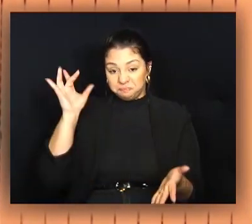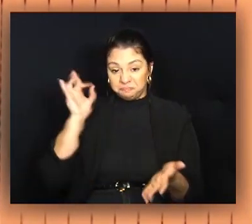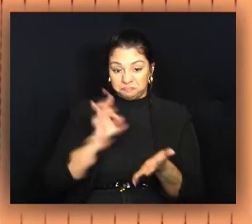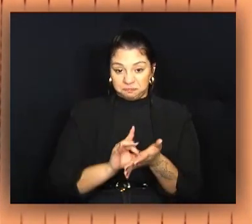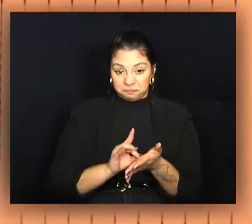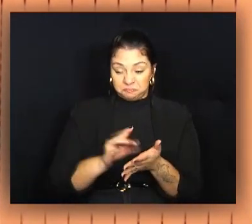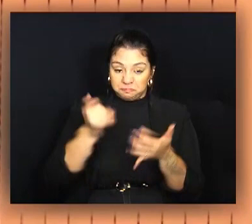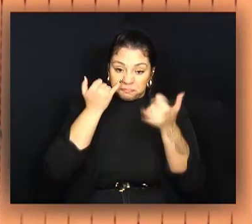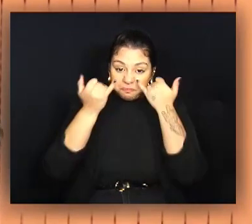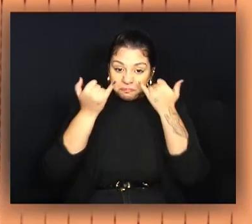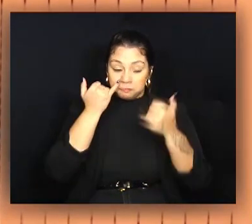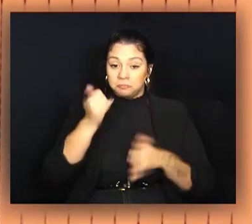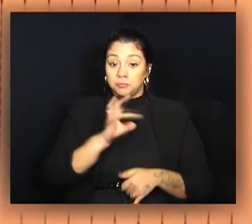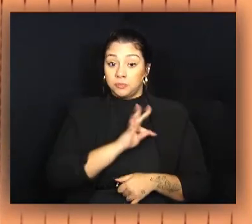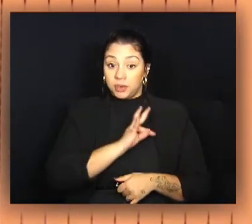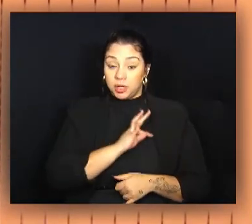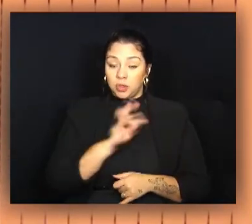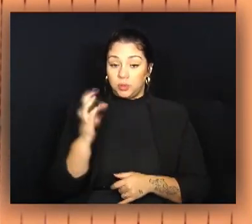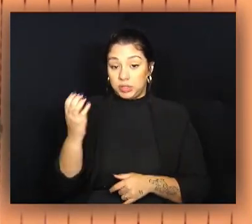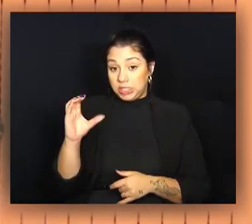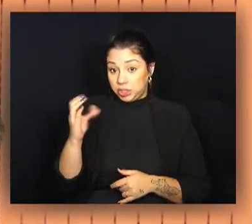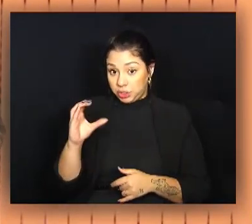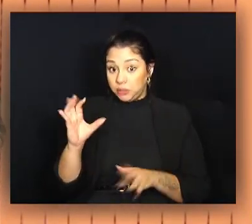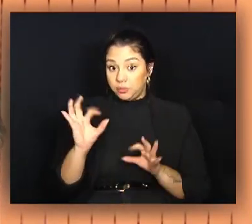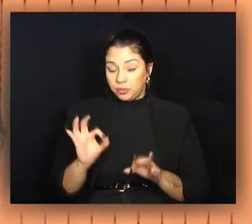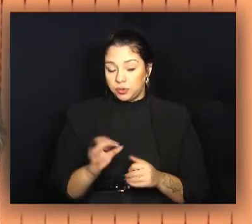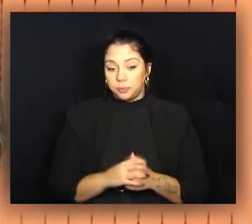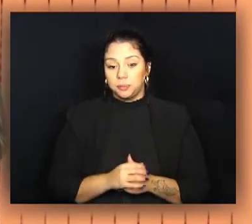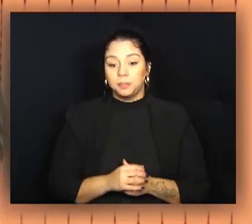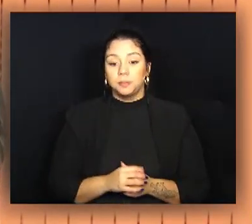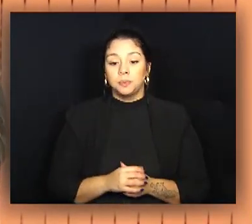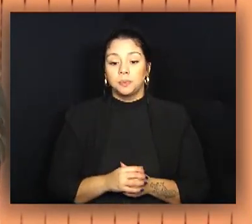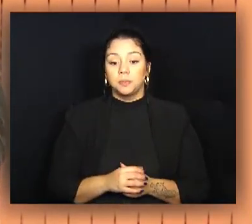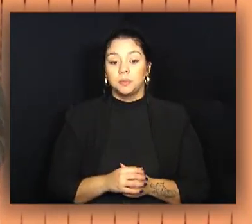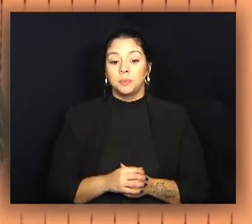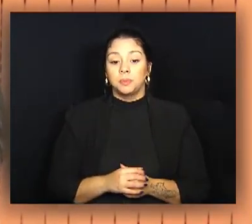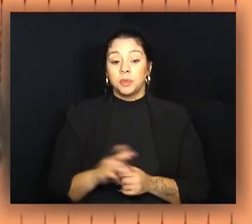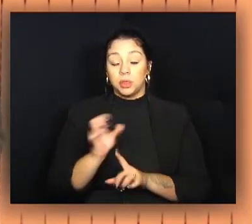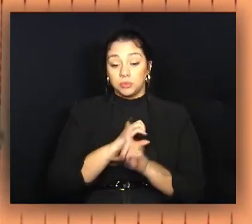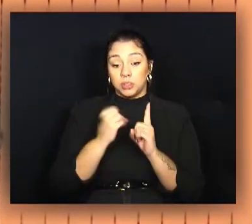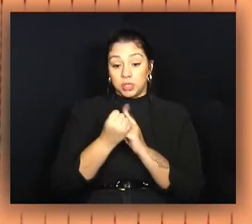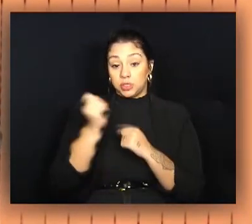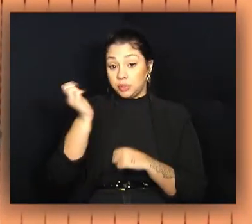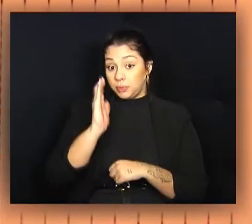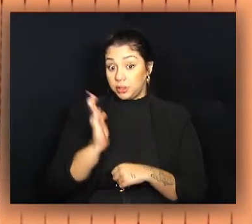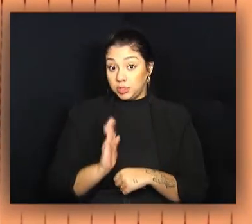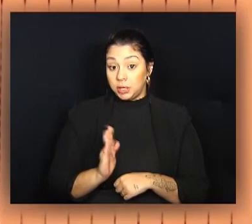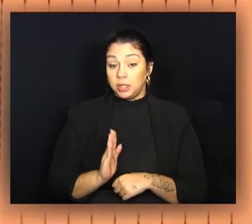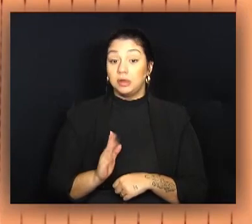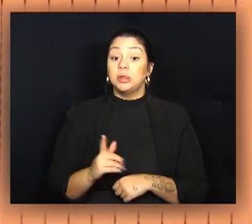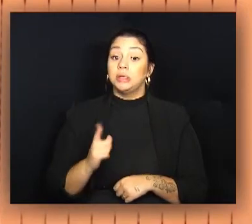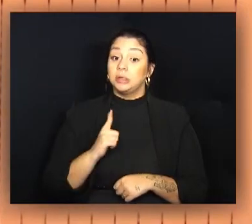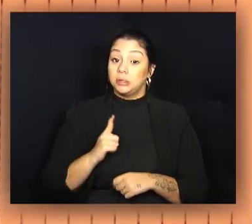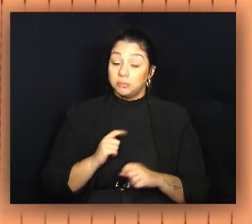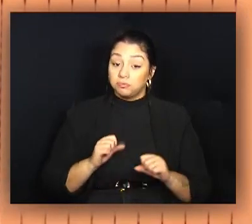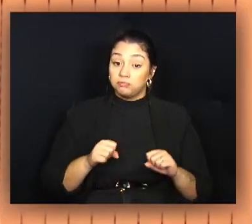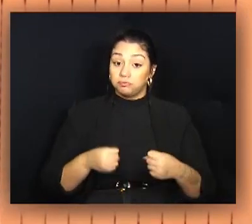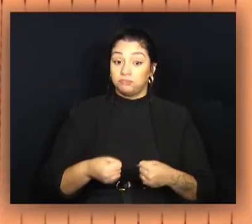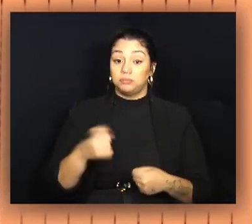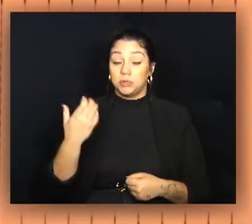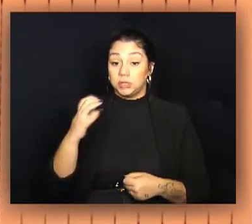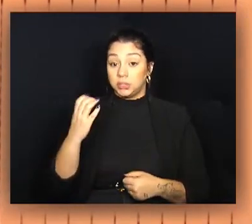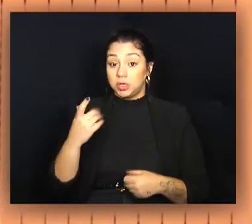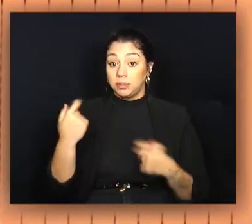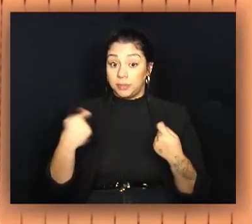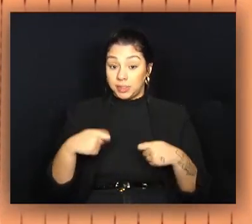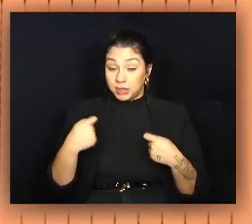dados técnicos, científicos, né, que a sociedade brasileira deve muito à sua ciência, tem que ser